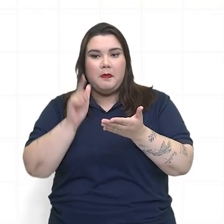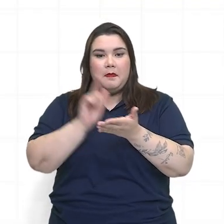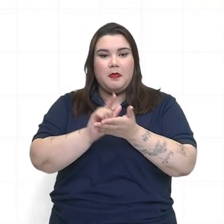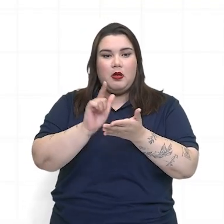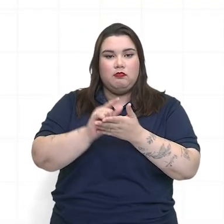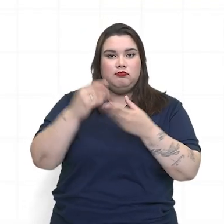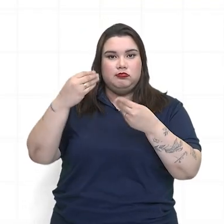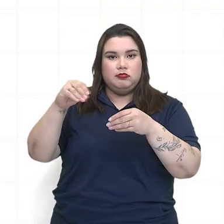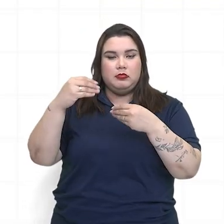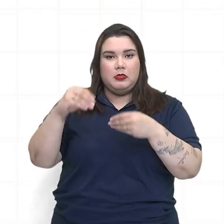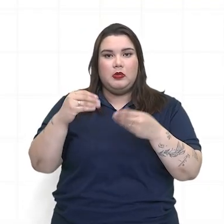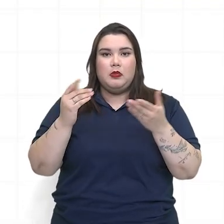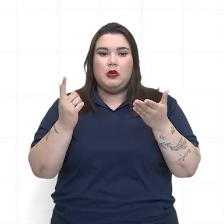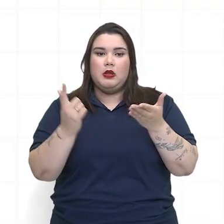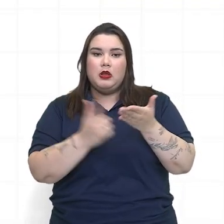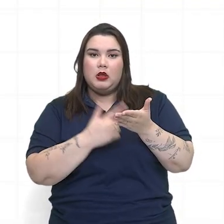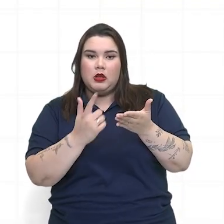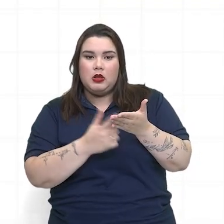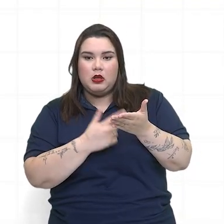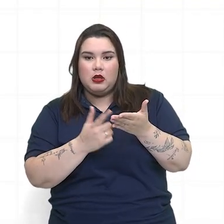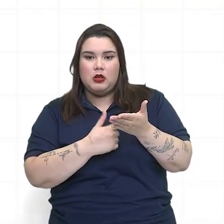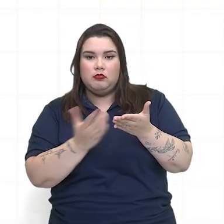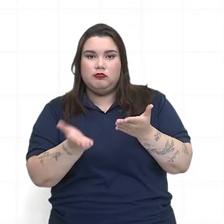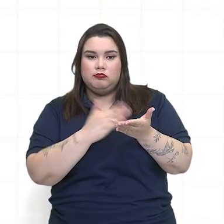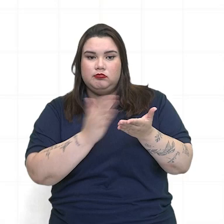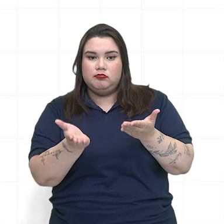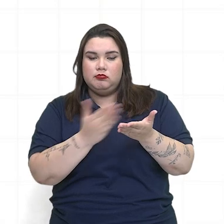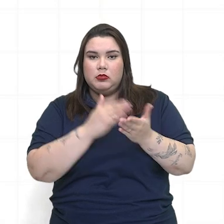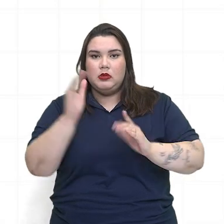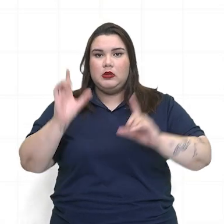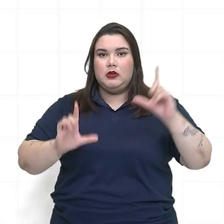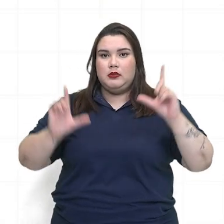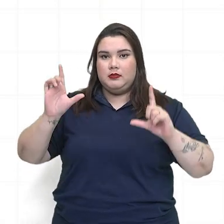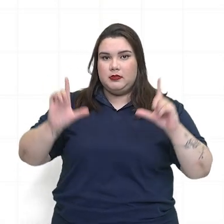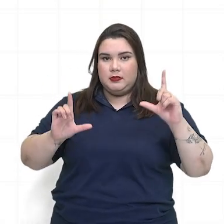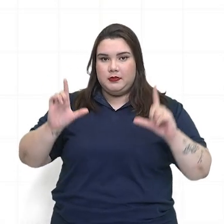e televisão. Pois bem, então,